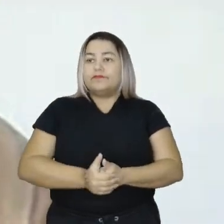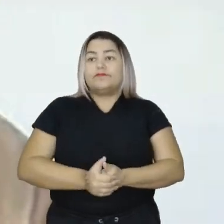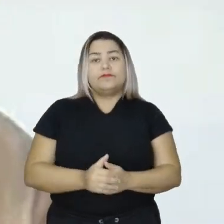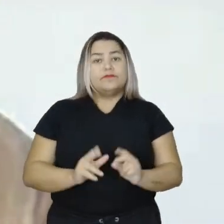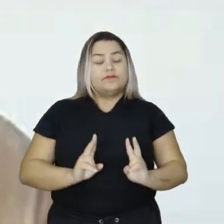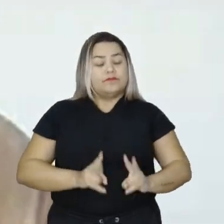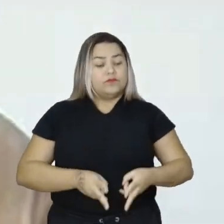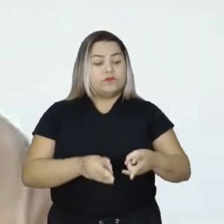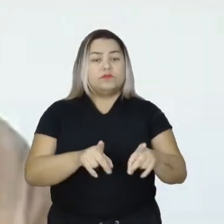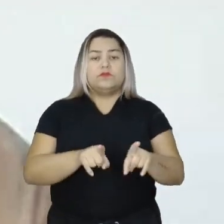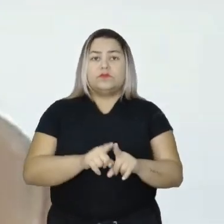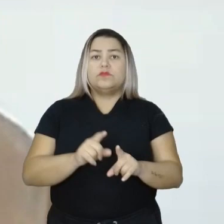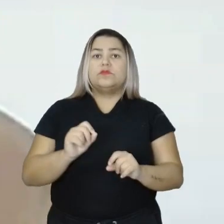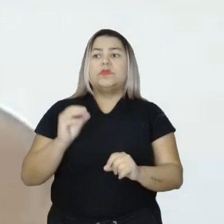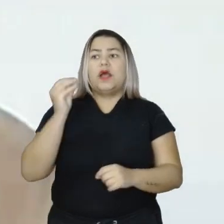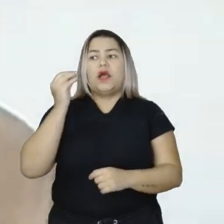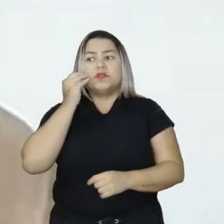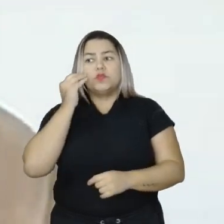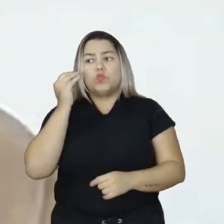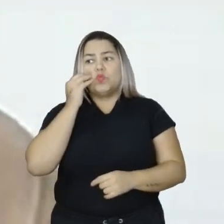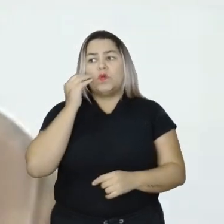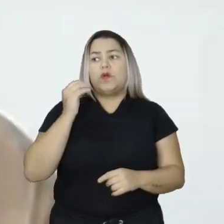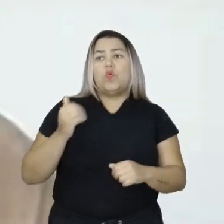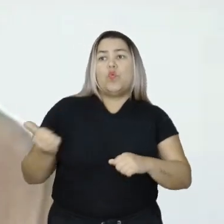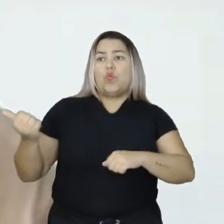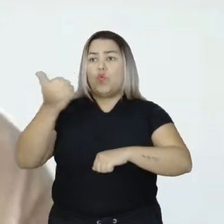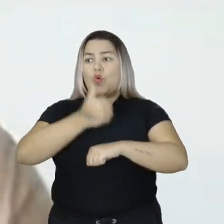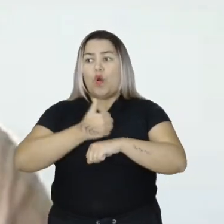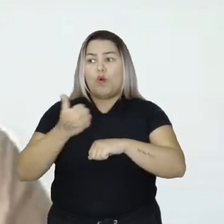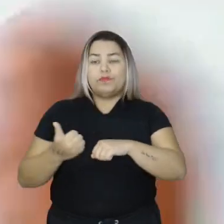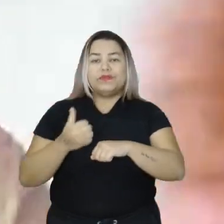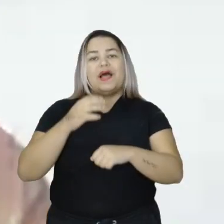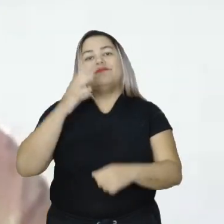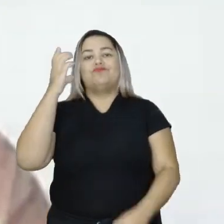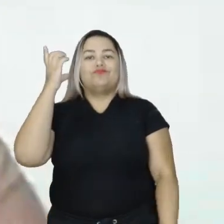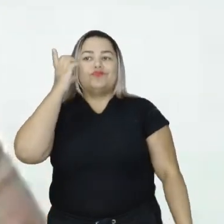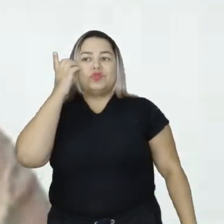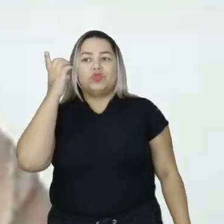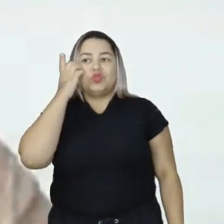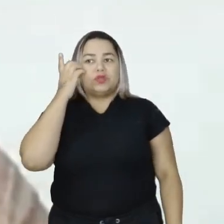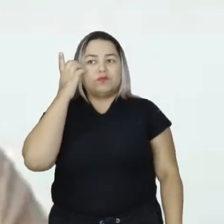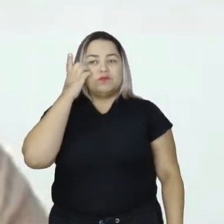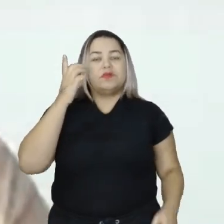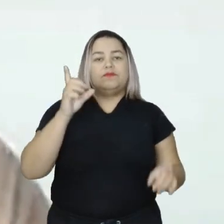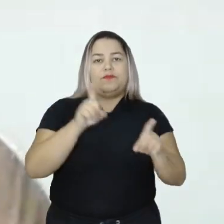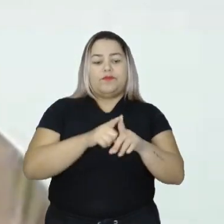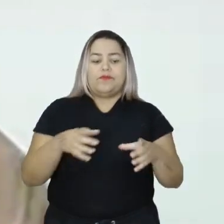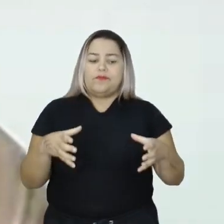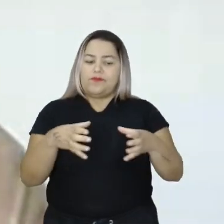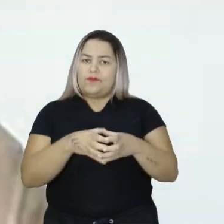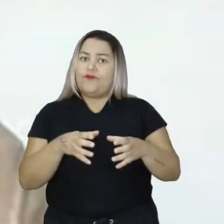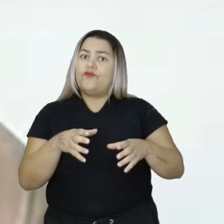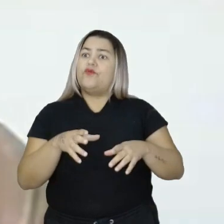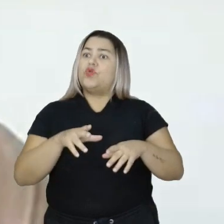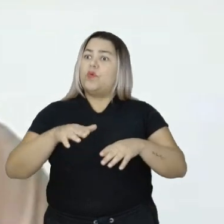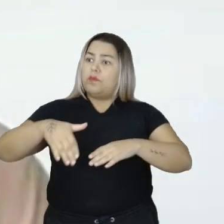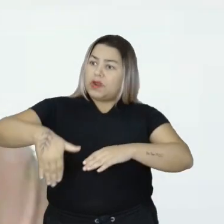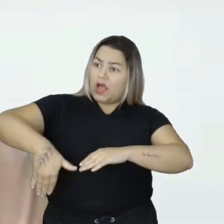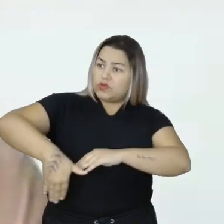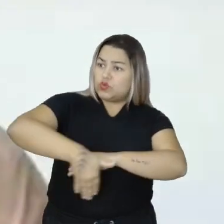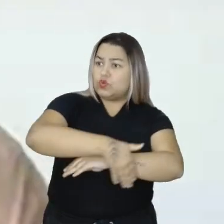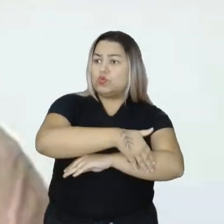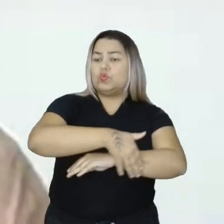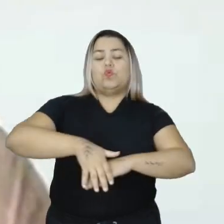resistência ali para tentar impedir o impeachment, o golpe na presidenta Dilma. Foram esses grupos que foram para as ruas, né,